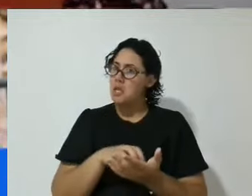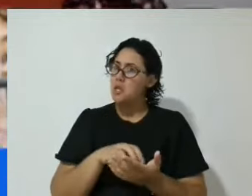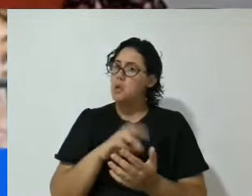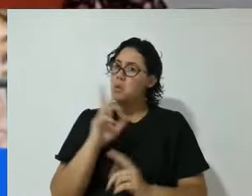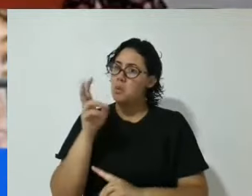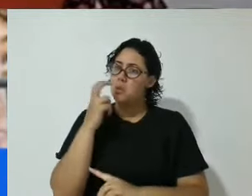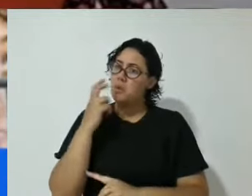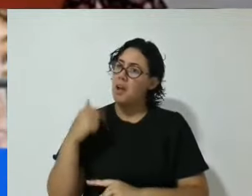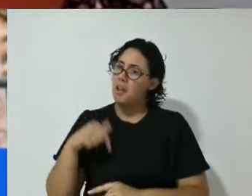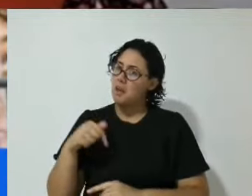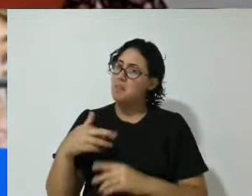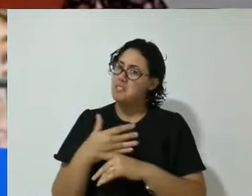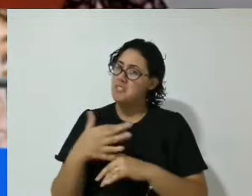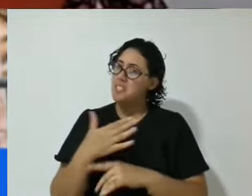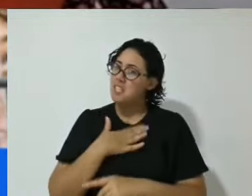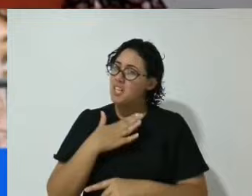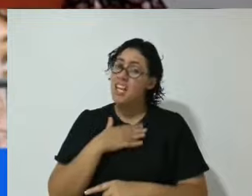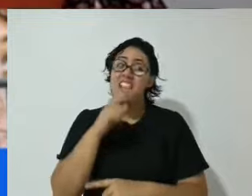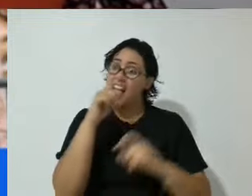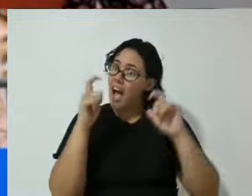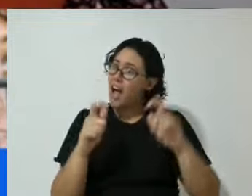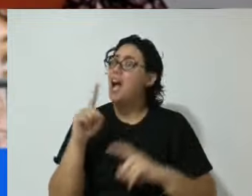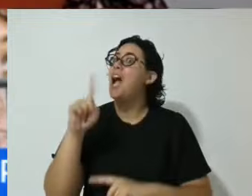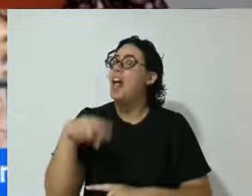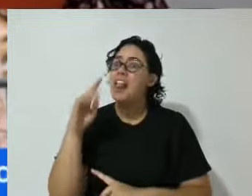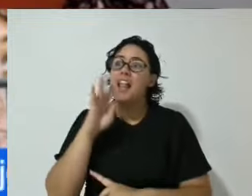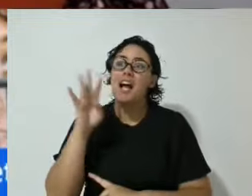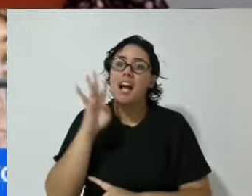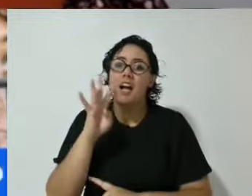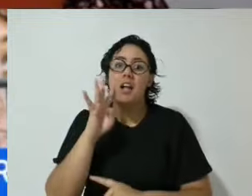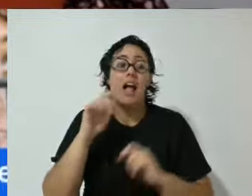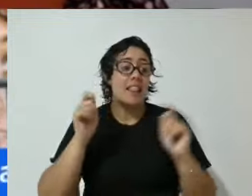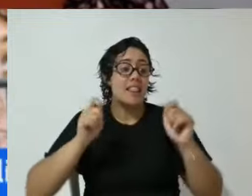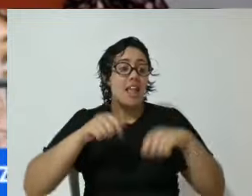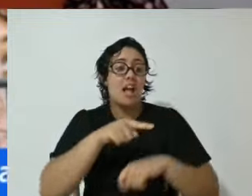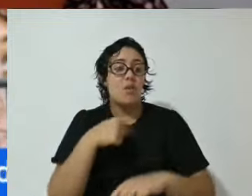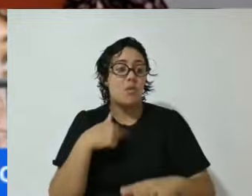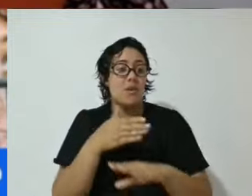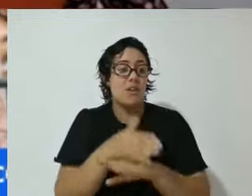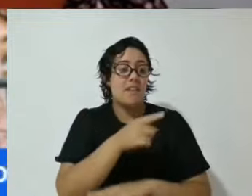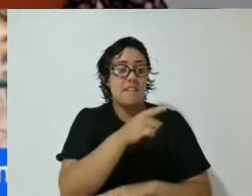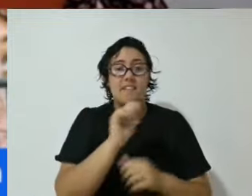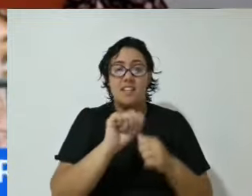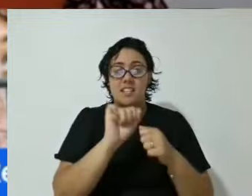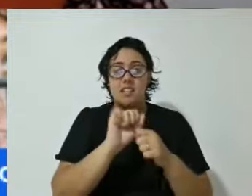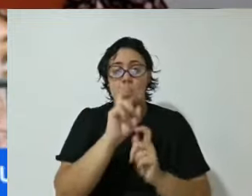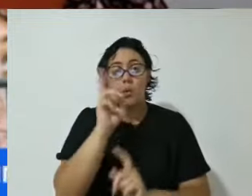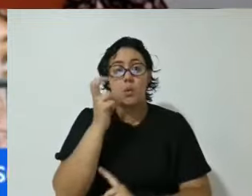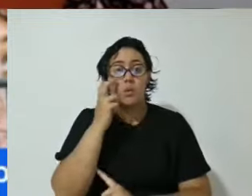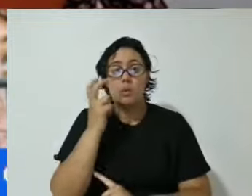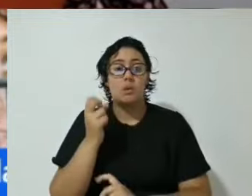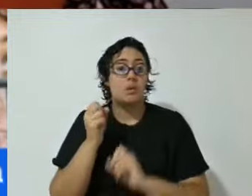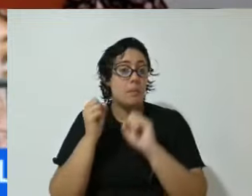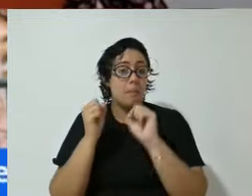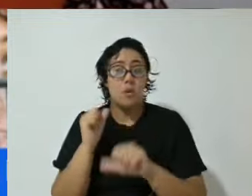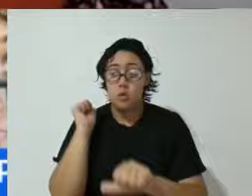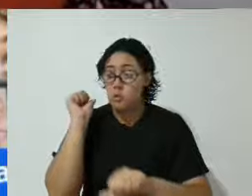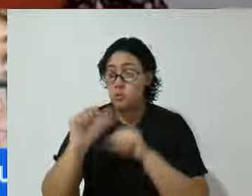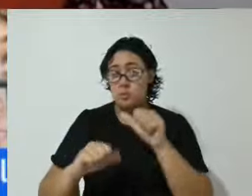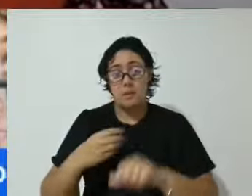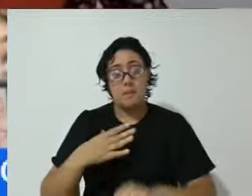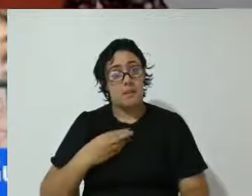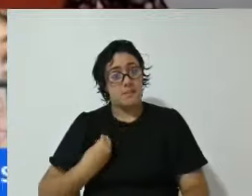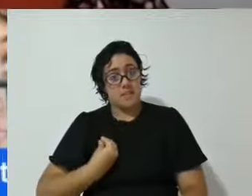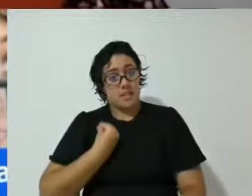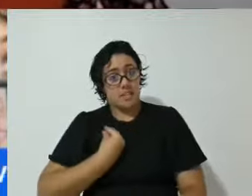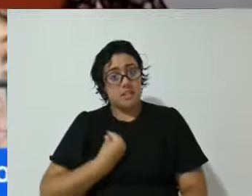que lugar legal! Eu posso aqui fazer cultura, eu posso aqui me transbordar, eu posso aqui mudar minha vida.